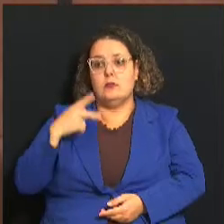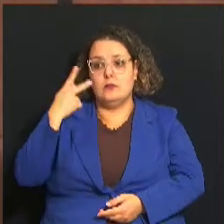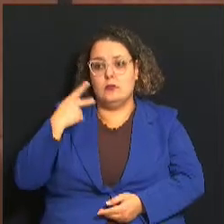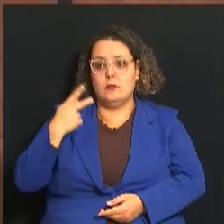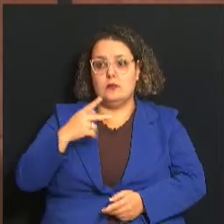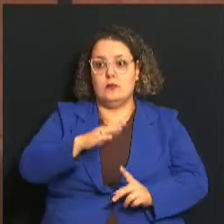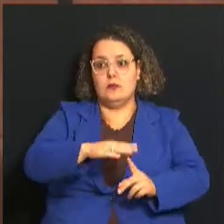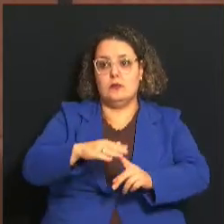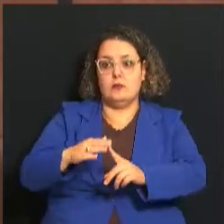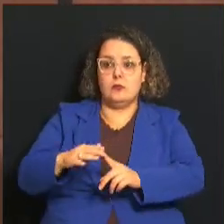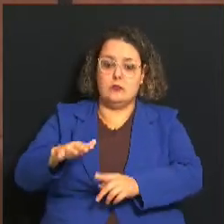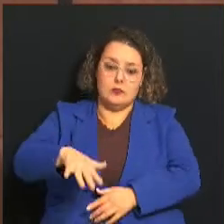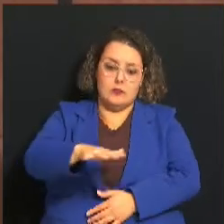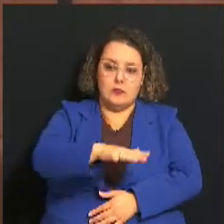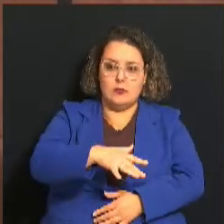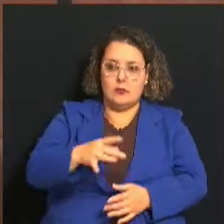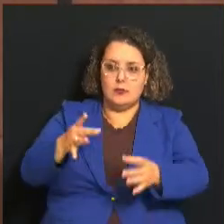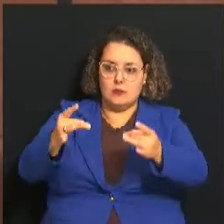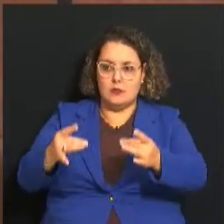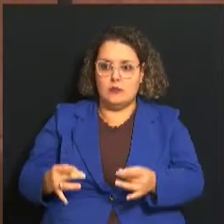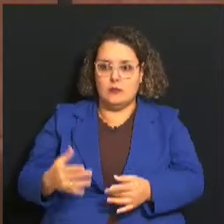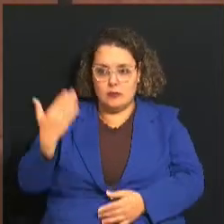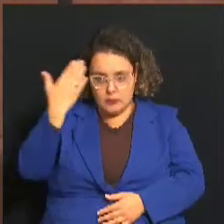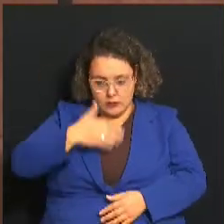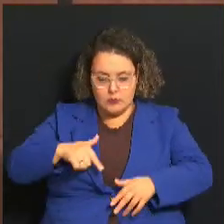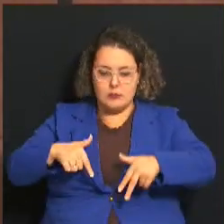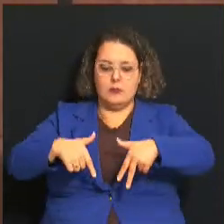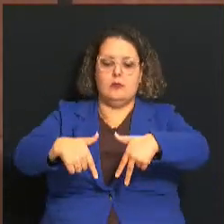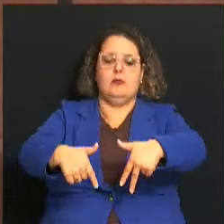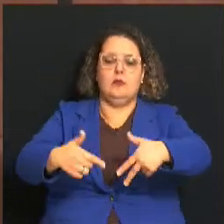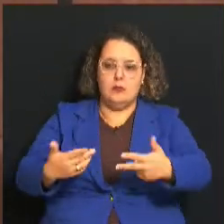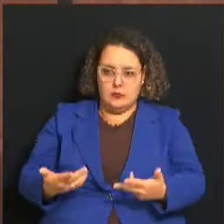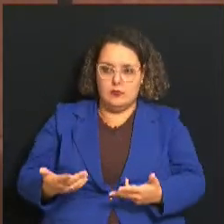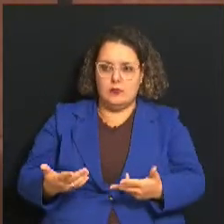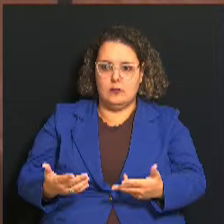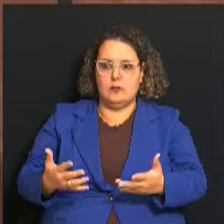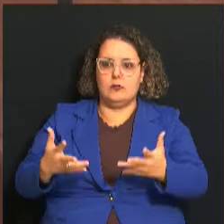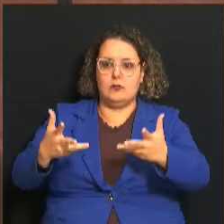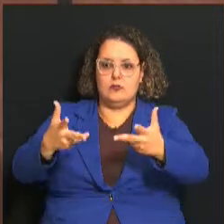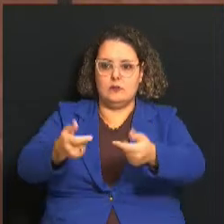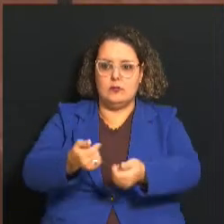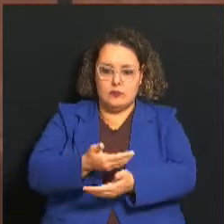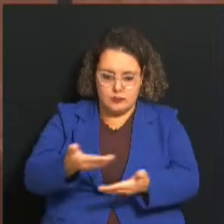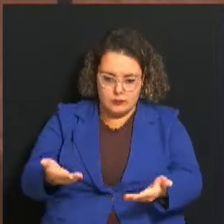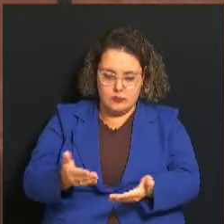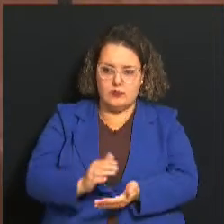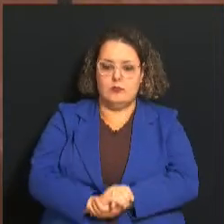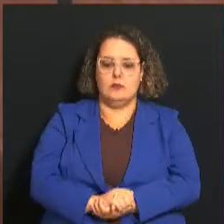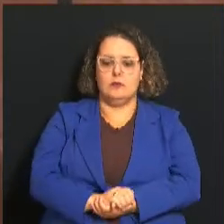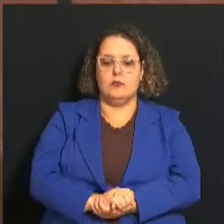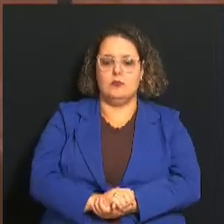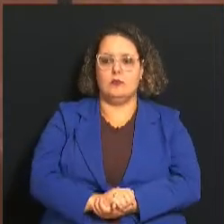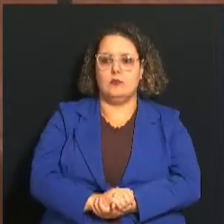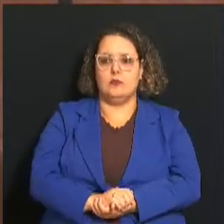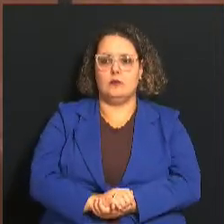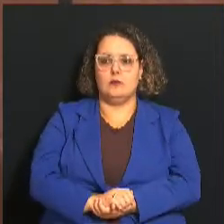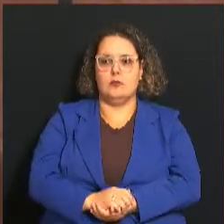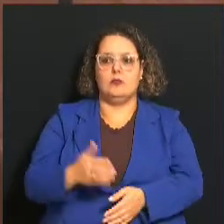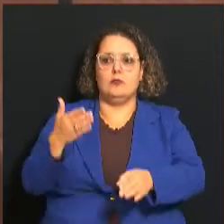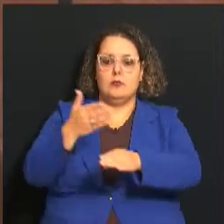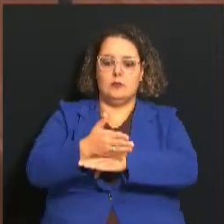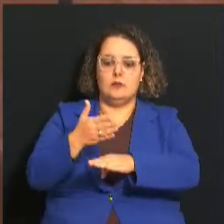acredito que tem que comprovar militância, né? Que seja um coletivo, né? Que pela participação popular se